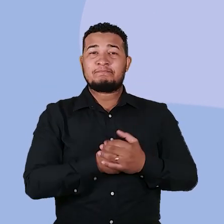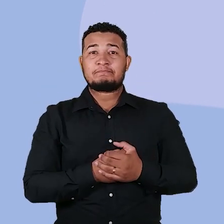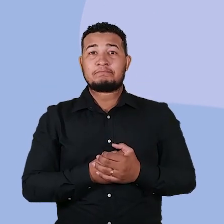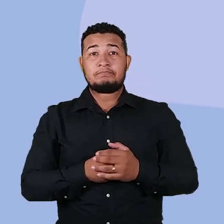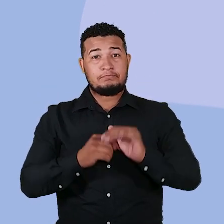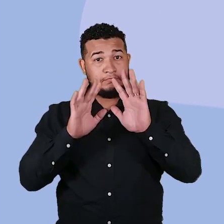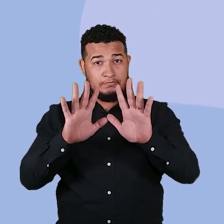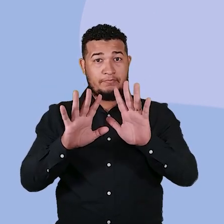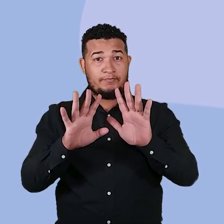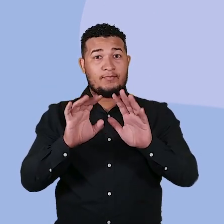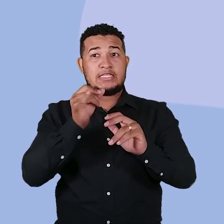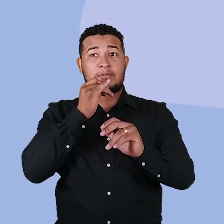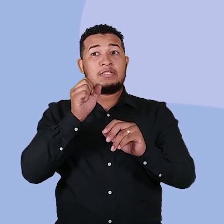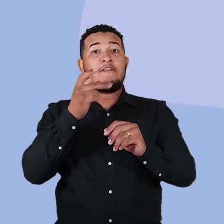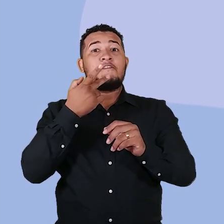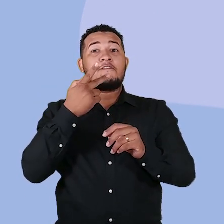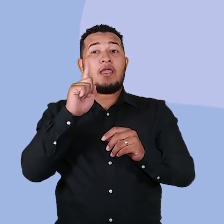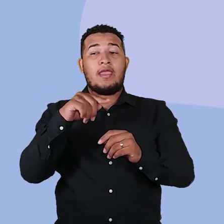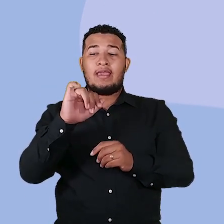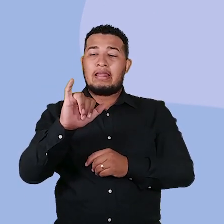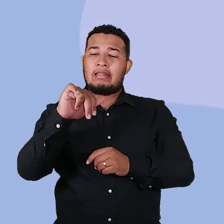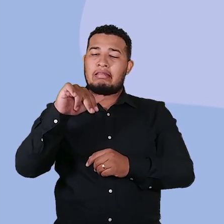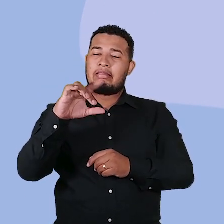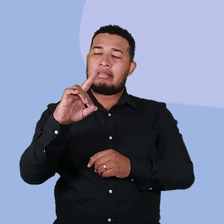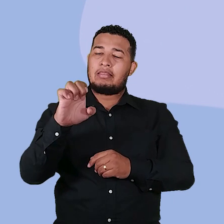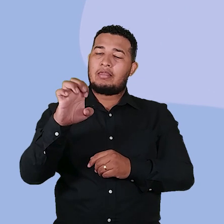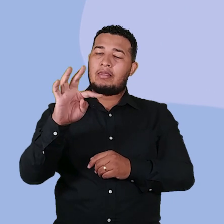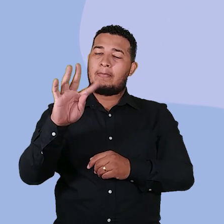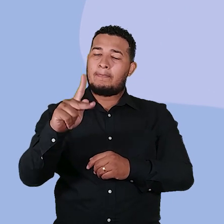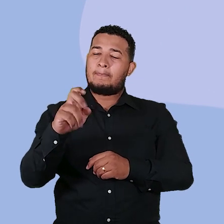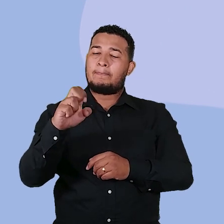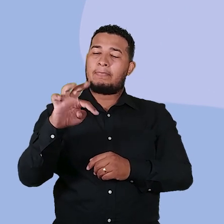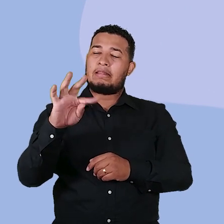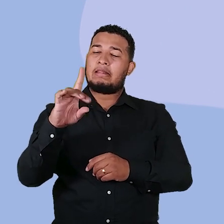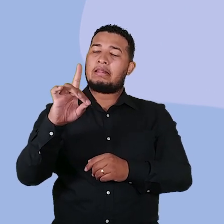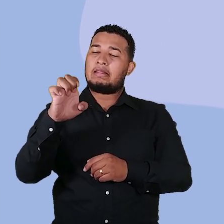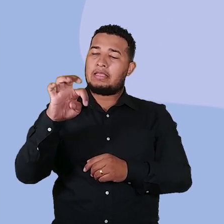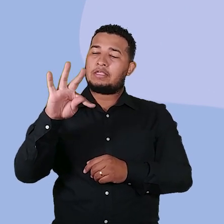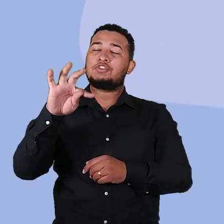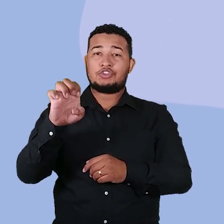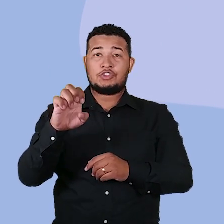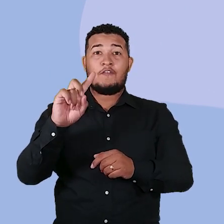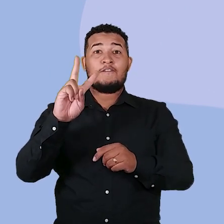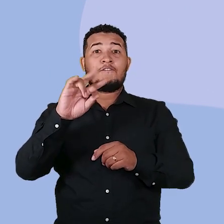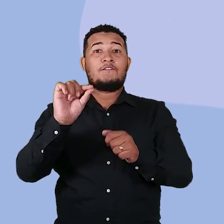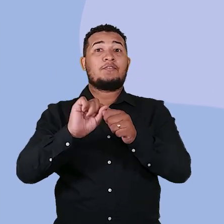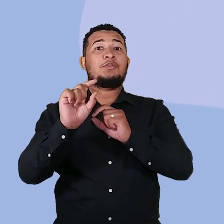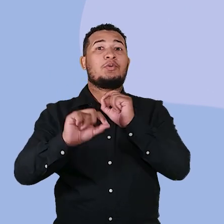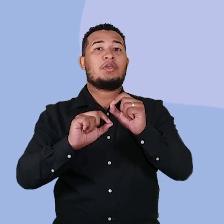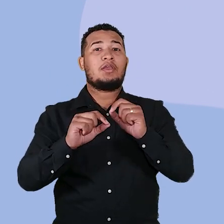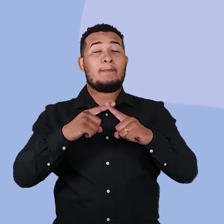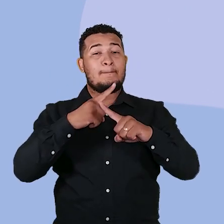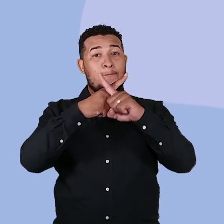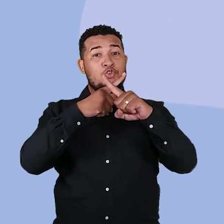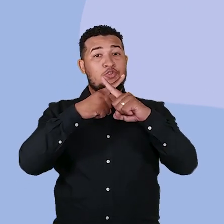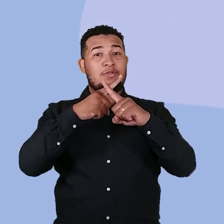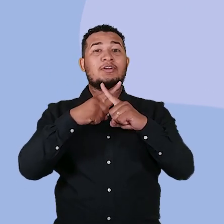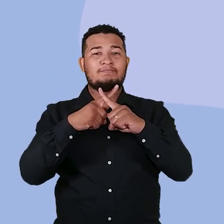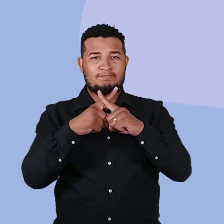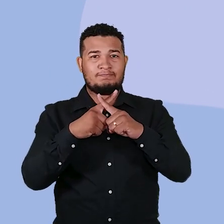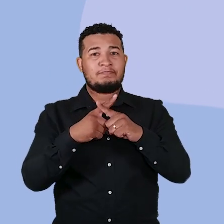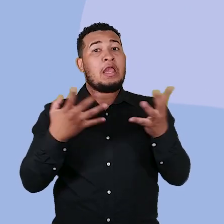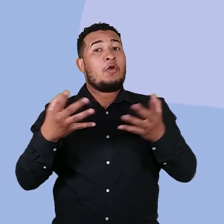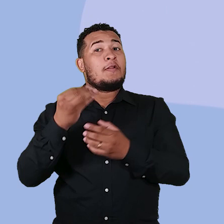coisa linda eu não é agora se liga como eu disse se são eventos independentes é doer nós vamos multiplicar